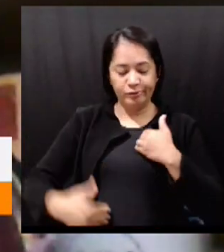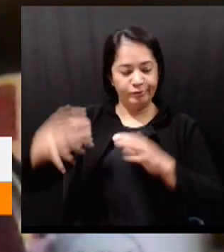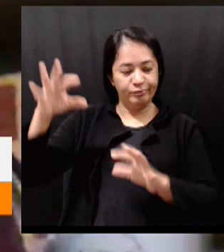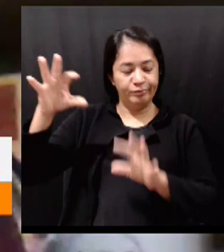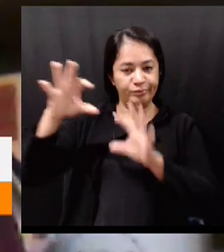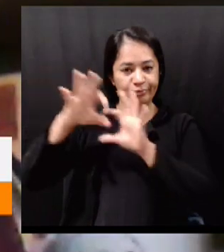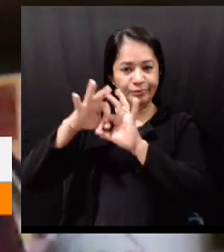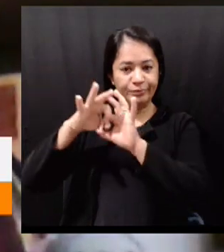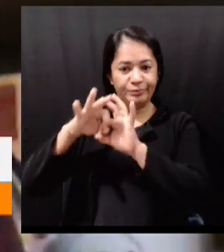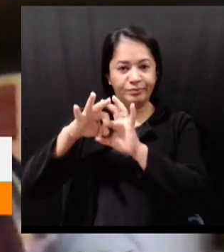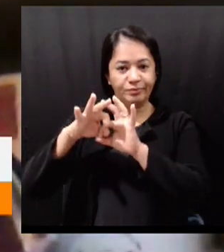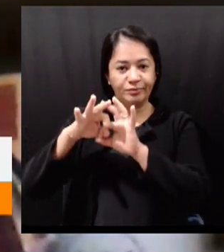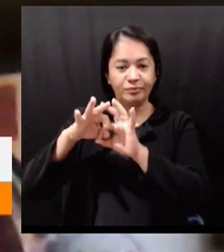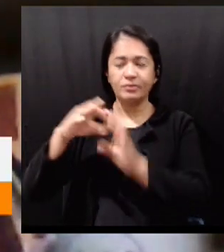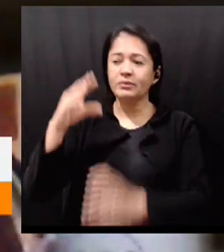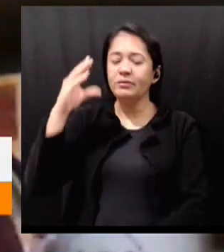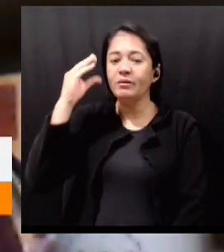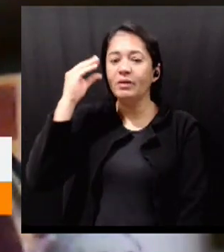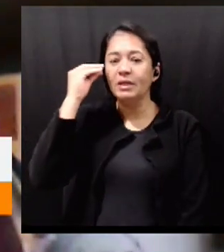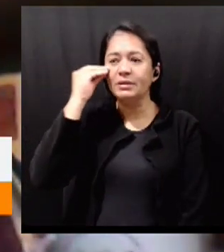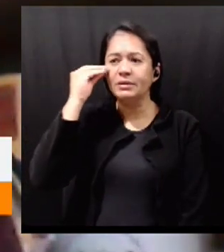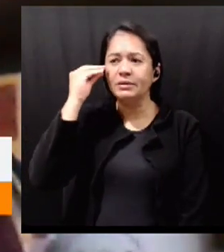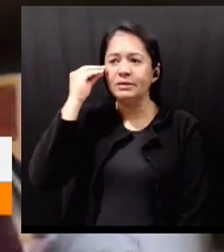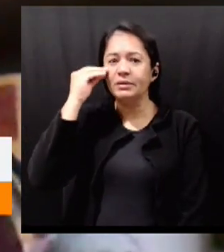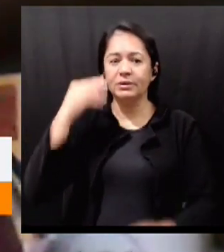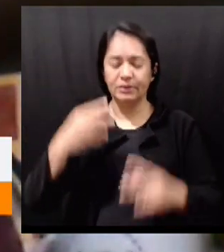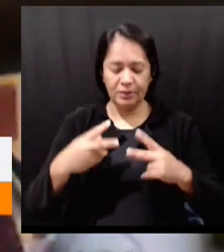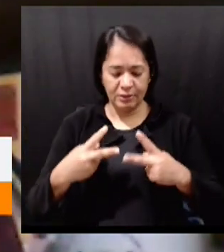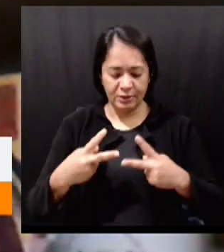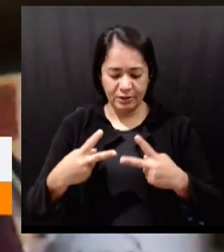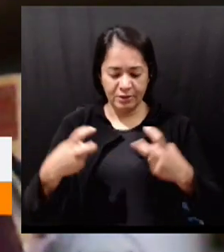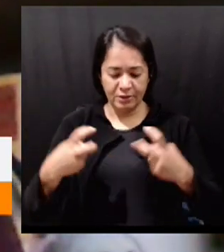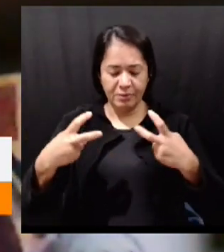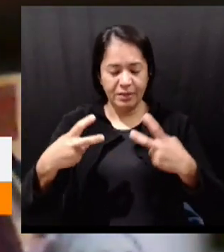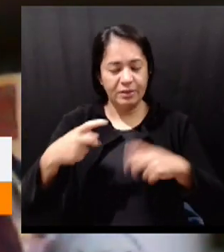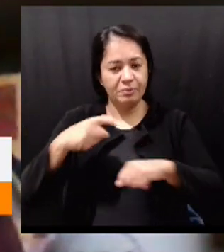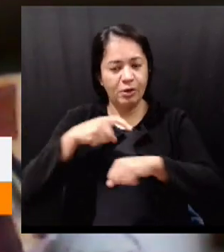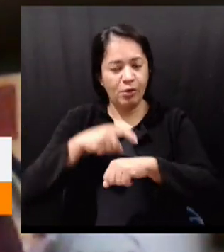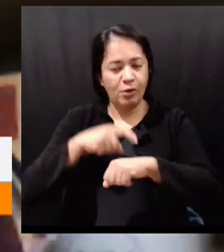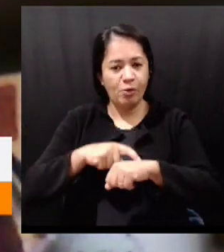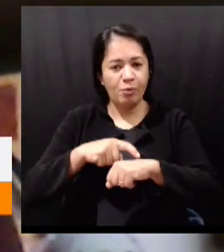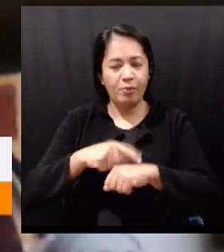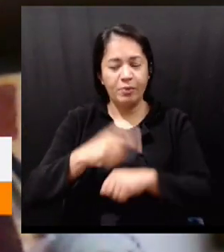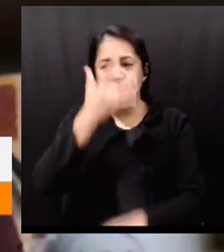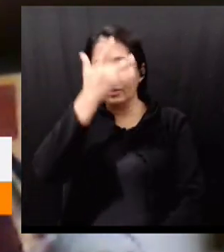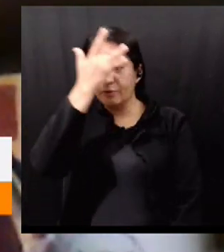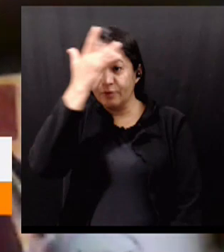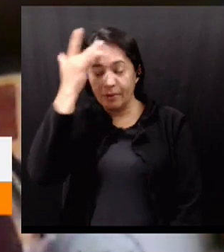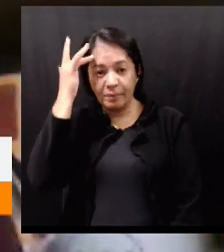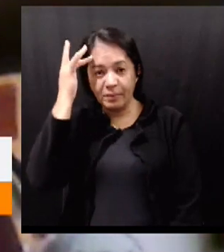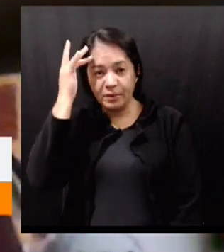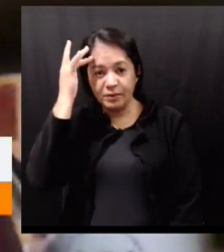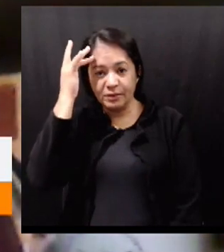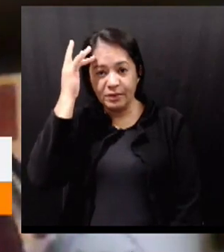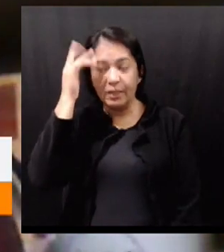Tenta se perceber nesse momento enquanto pessoa, enquanto